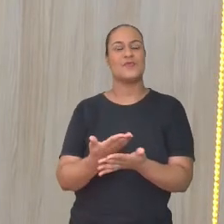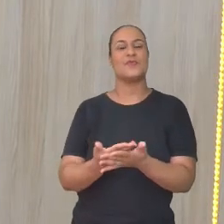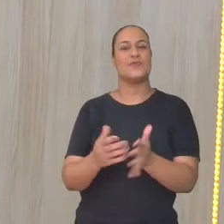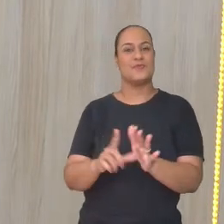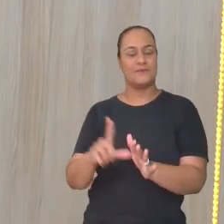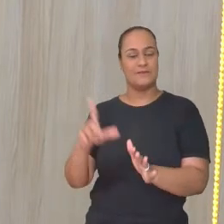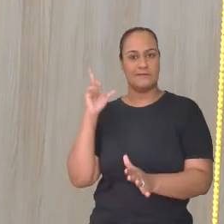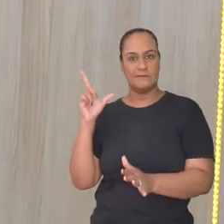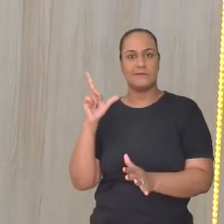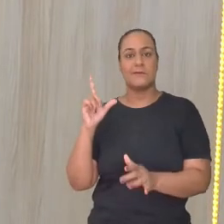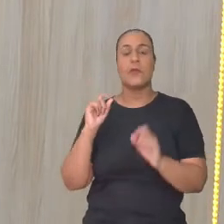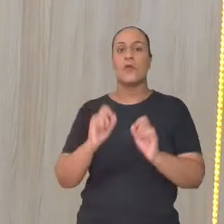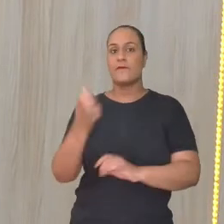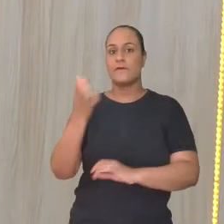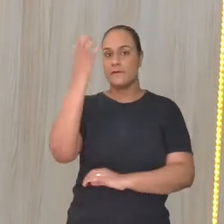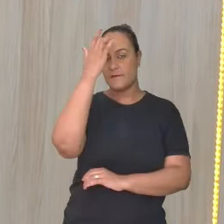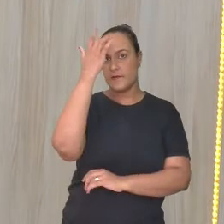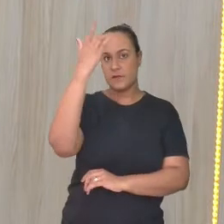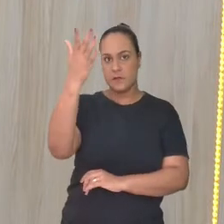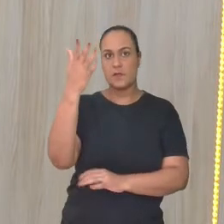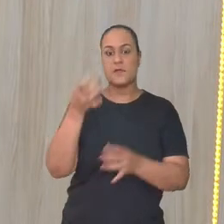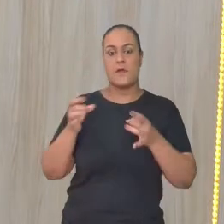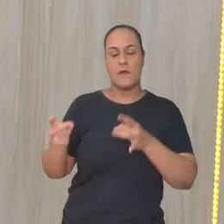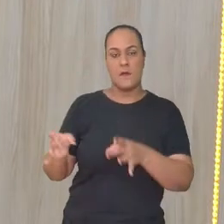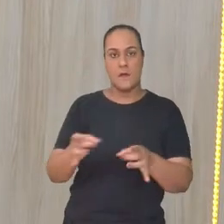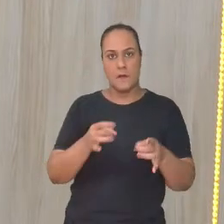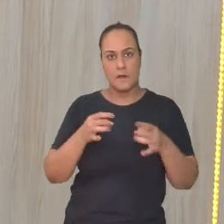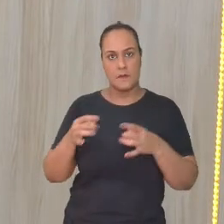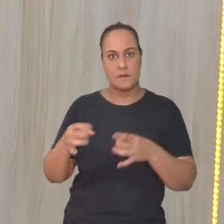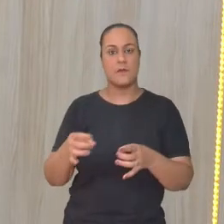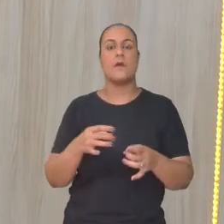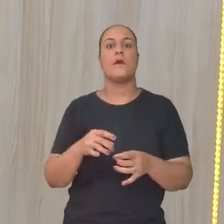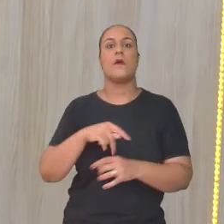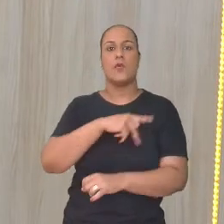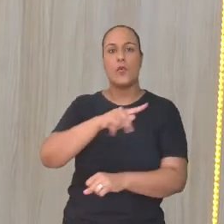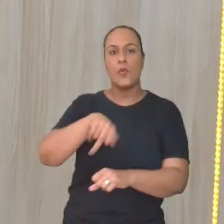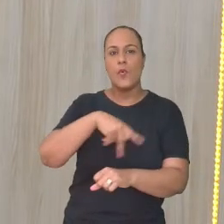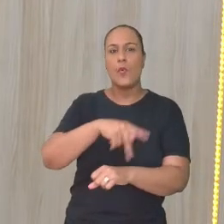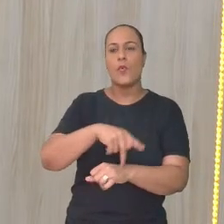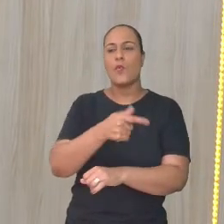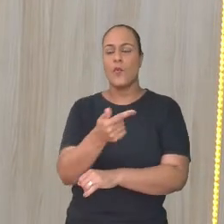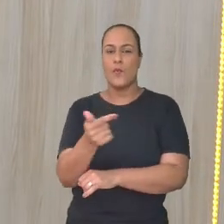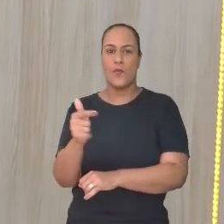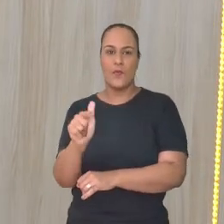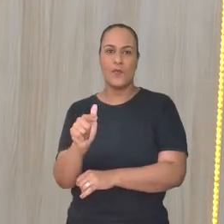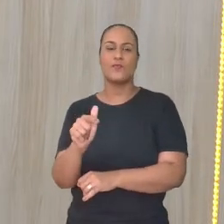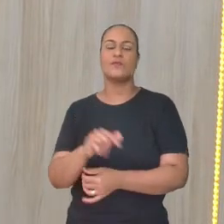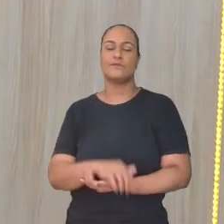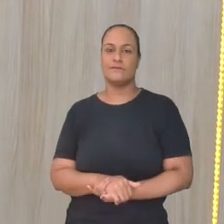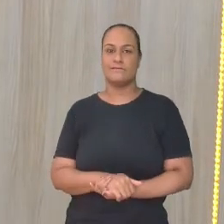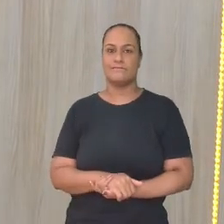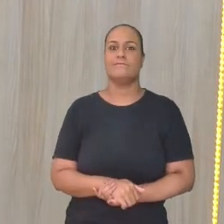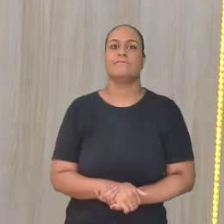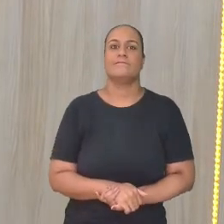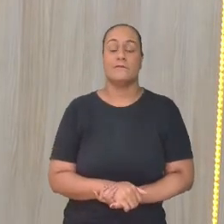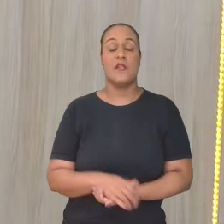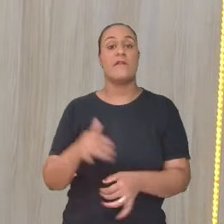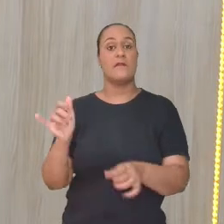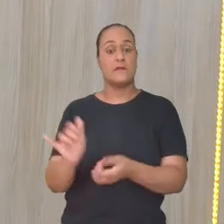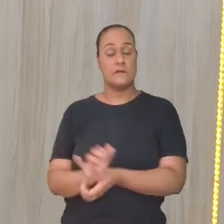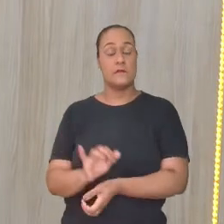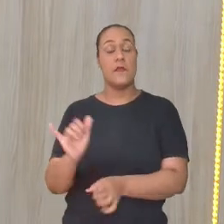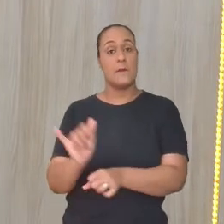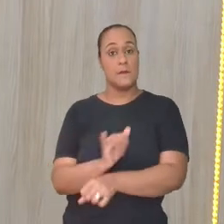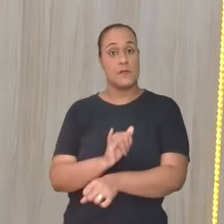quê? Facilitava, né, a comercialização com nações amigas, certo? Então, foram as